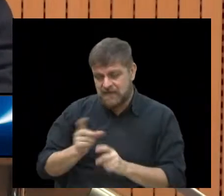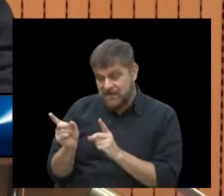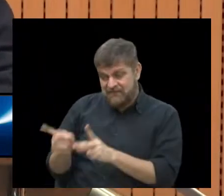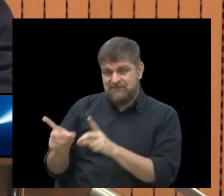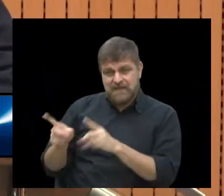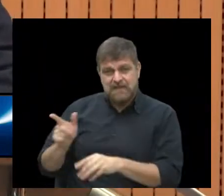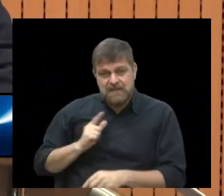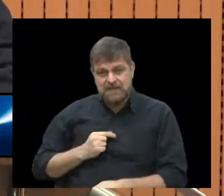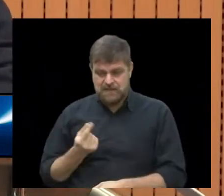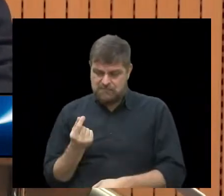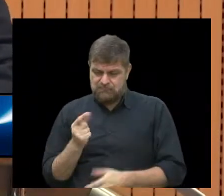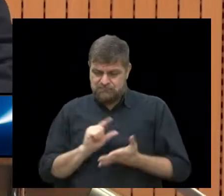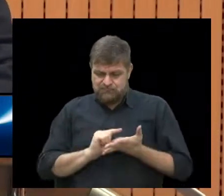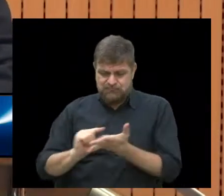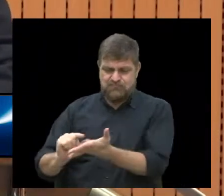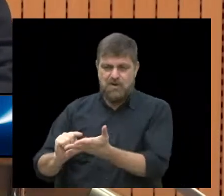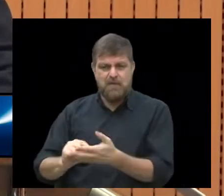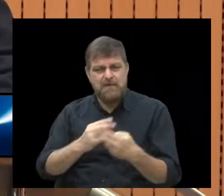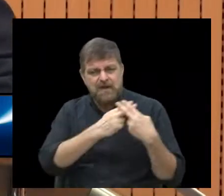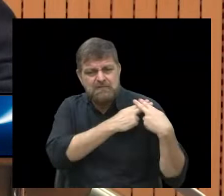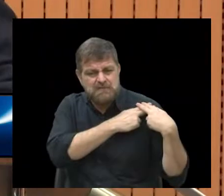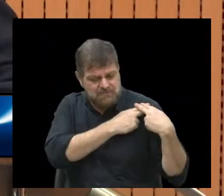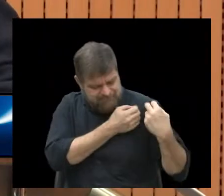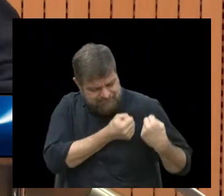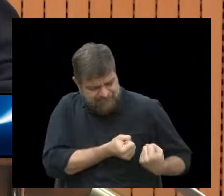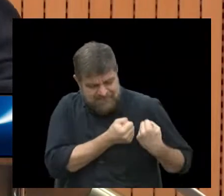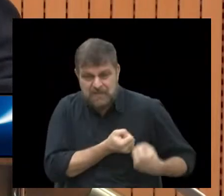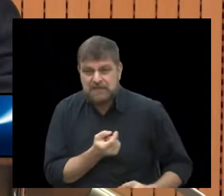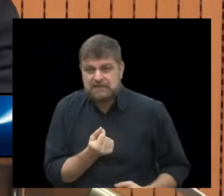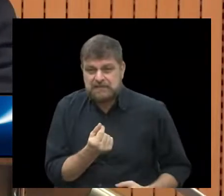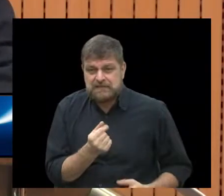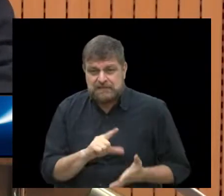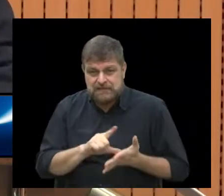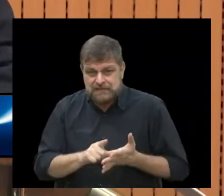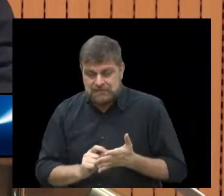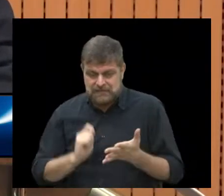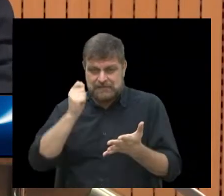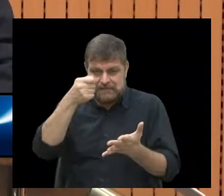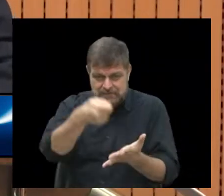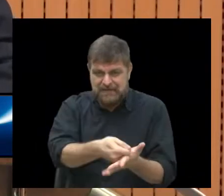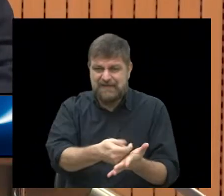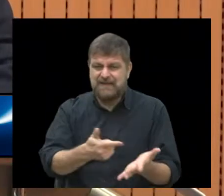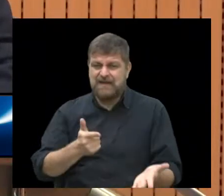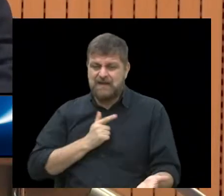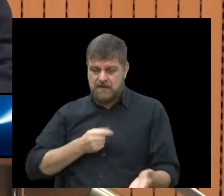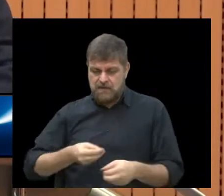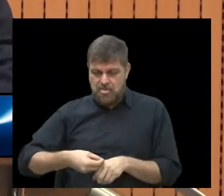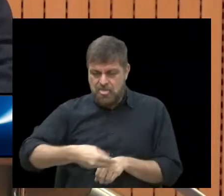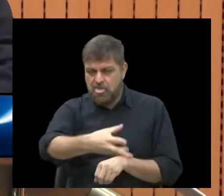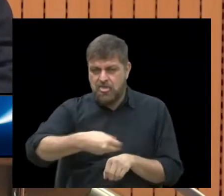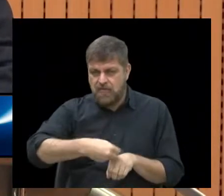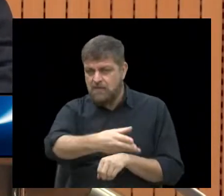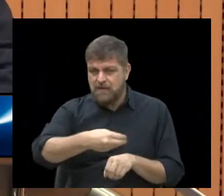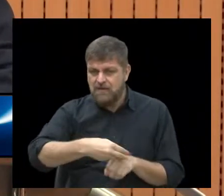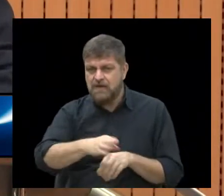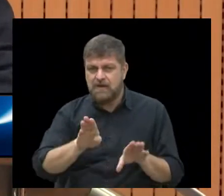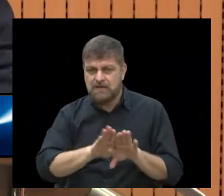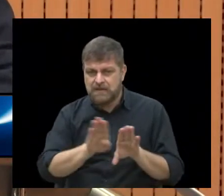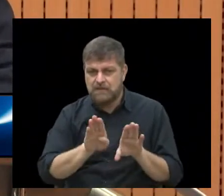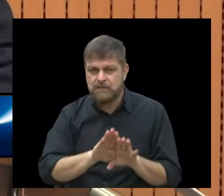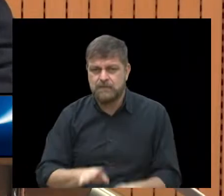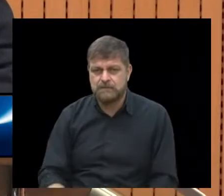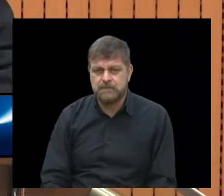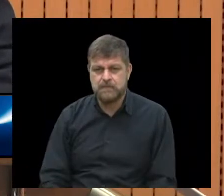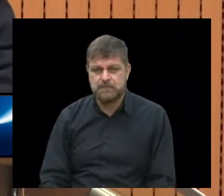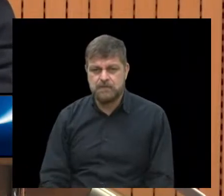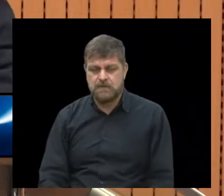revenda, ficam com essa responsabilidade desse dinheiro no seu comércio, para depois pagar, levar esse dinheiro para pagar